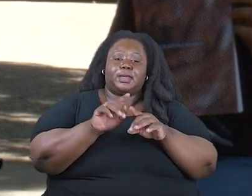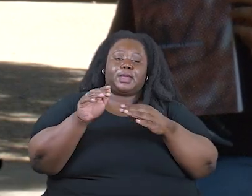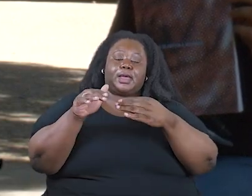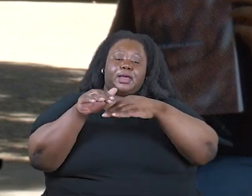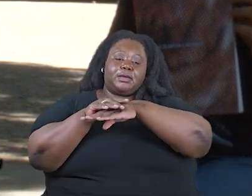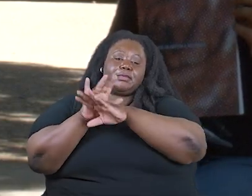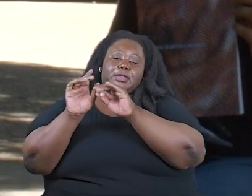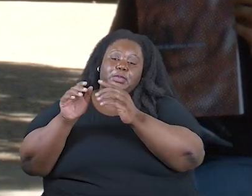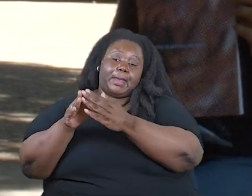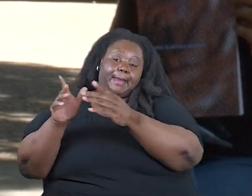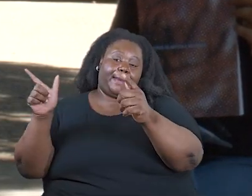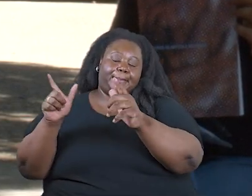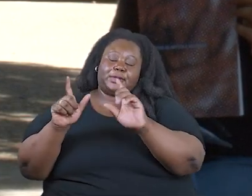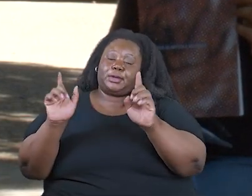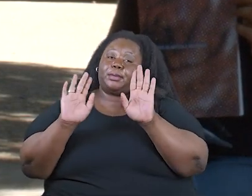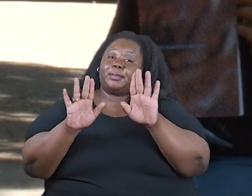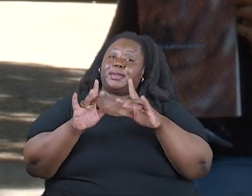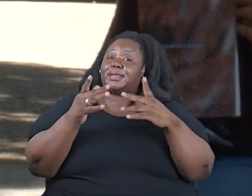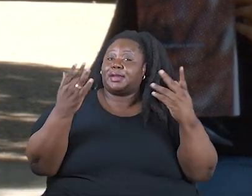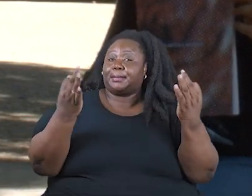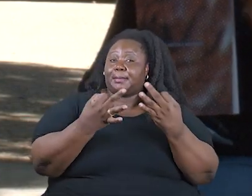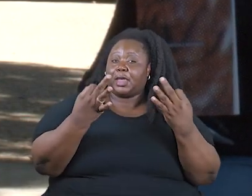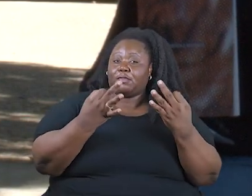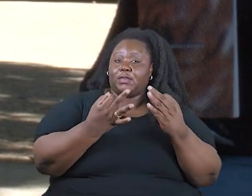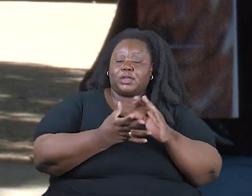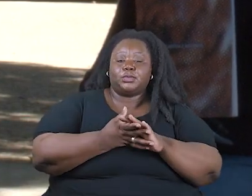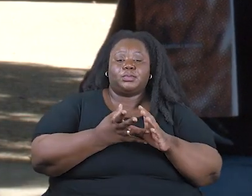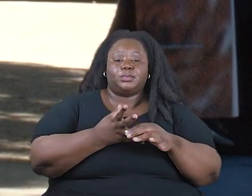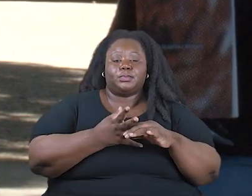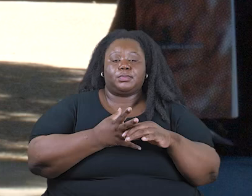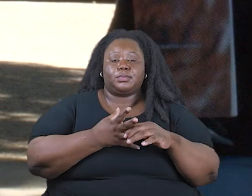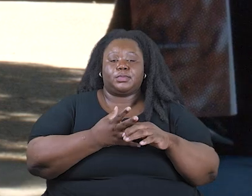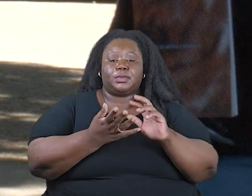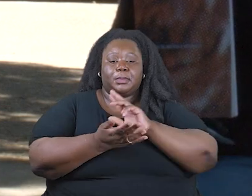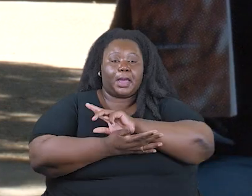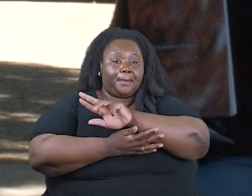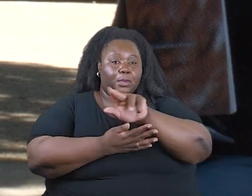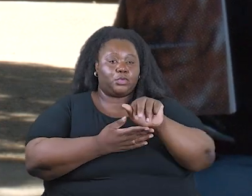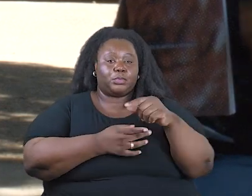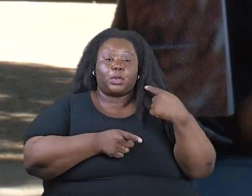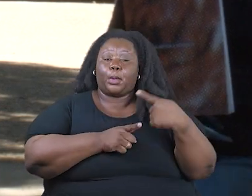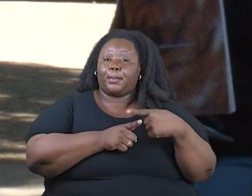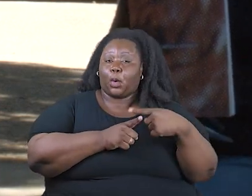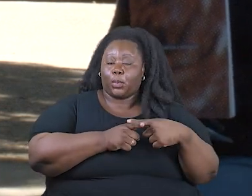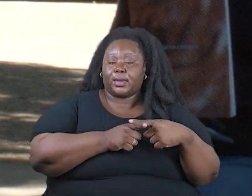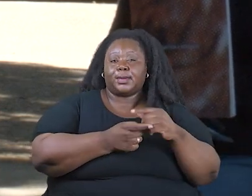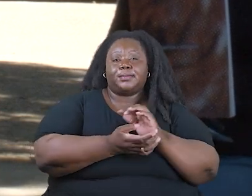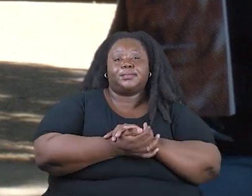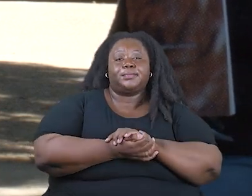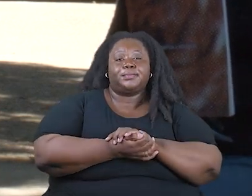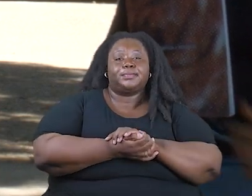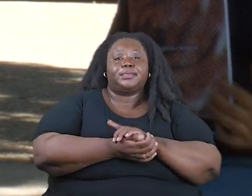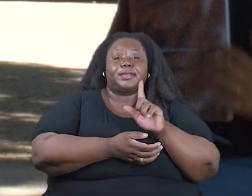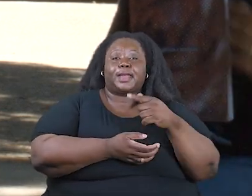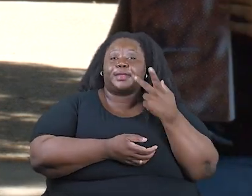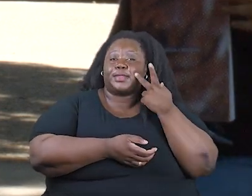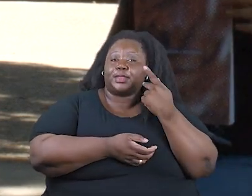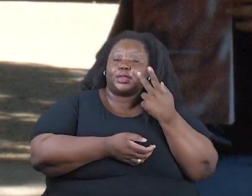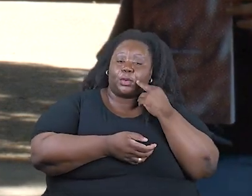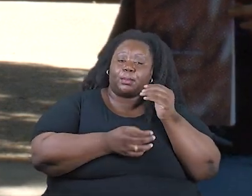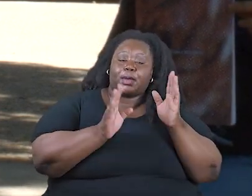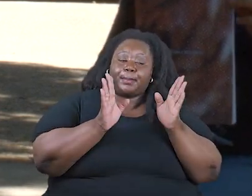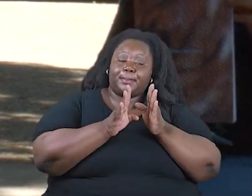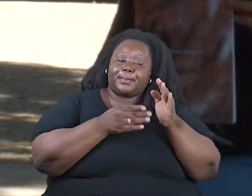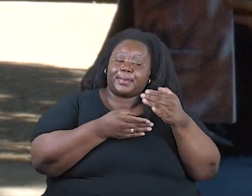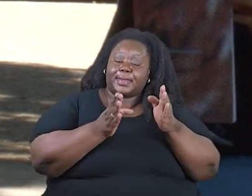não é muito ampla. Mas ele é perfeito para múltiplos, porque os múltiplos são geralmente em